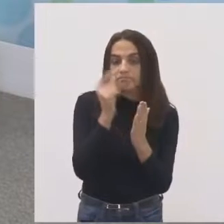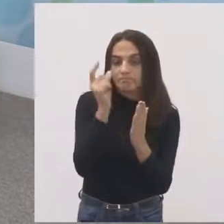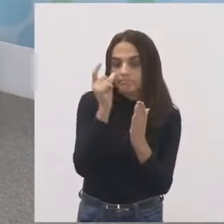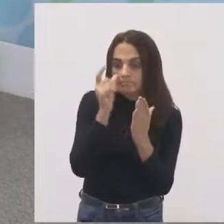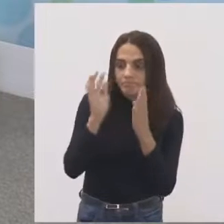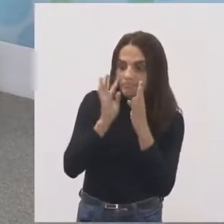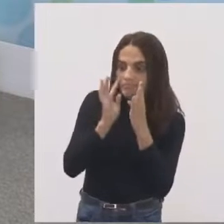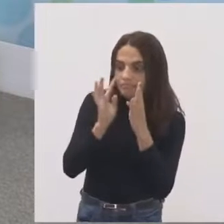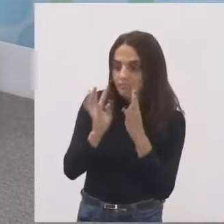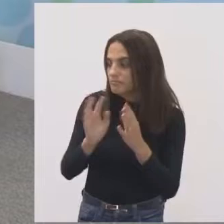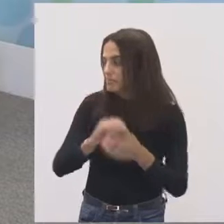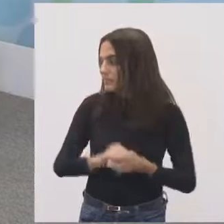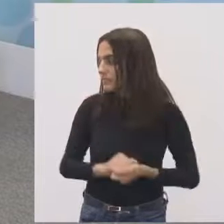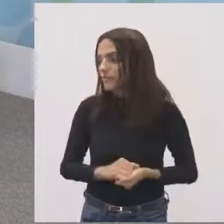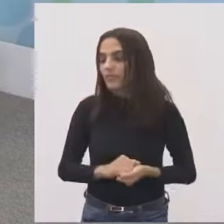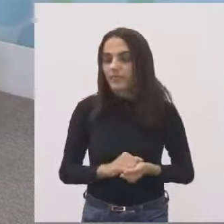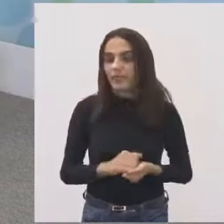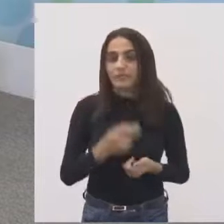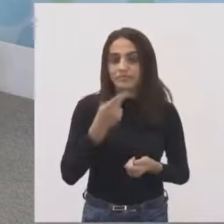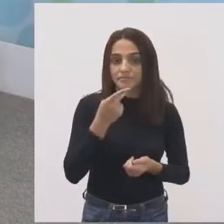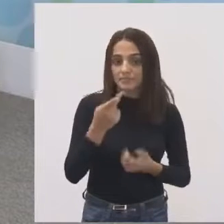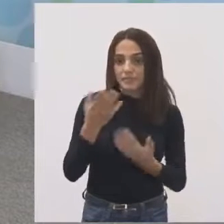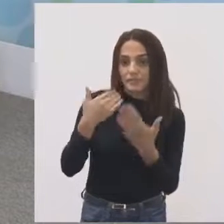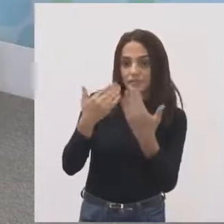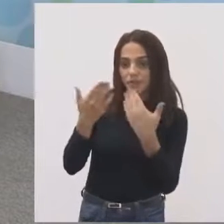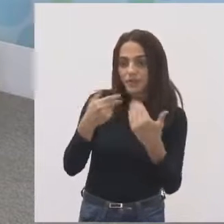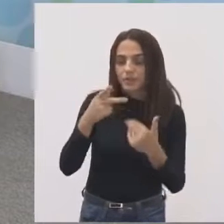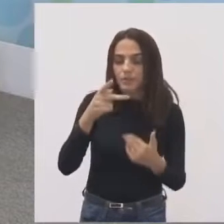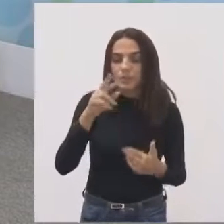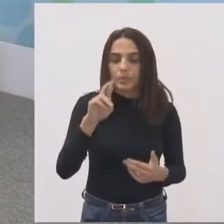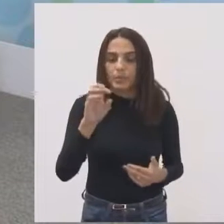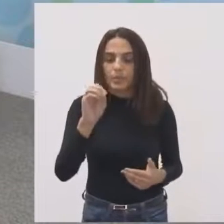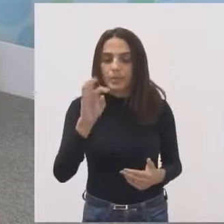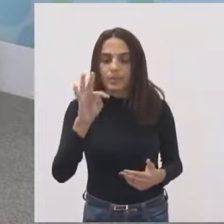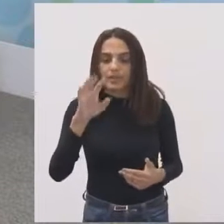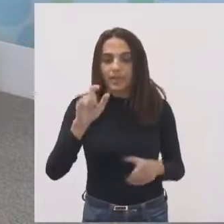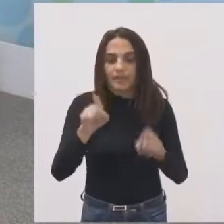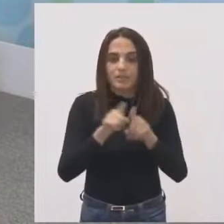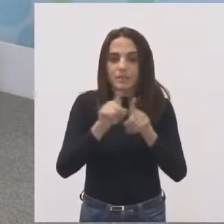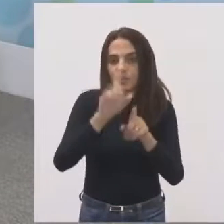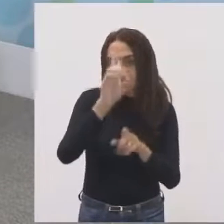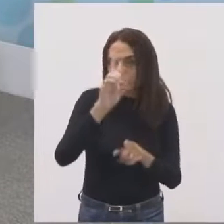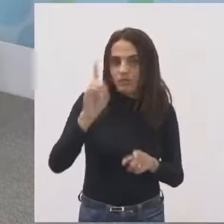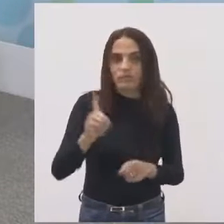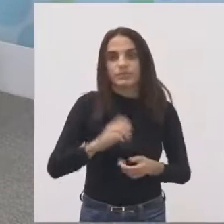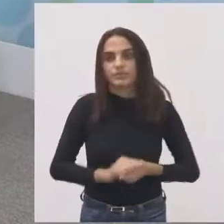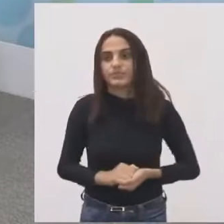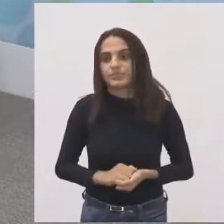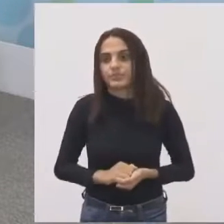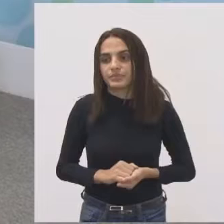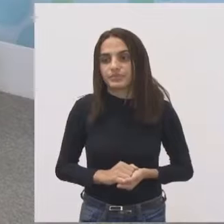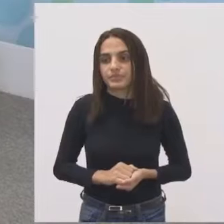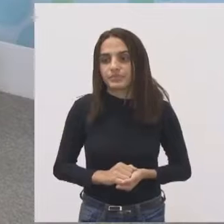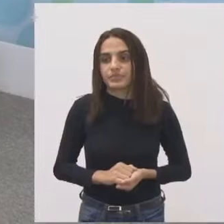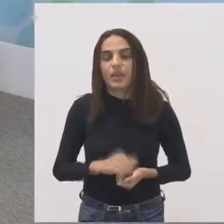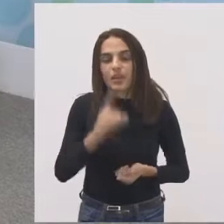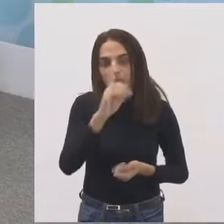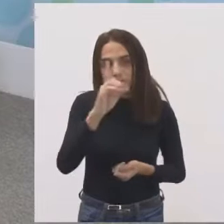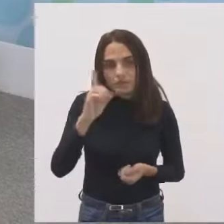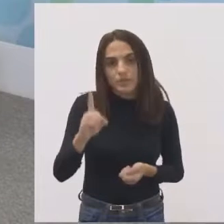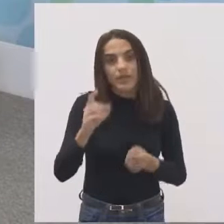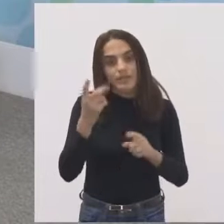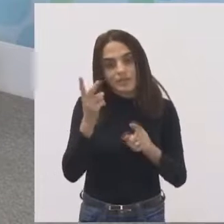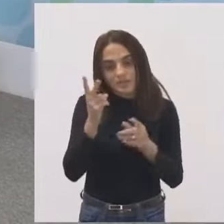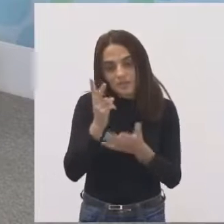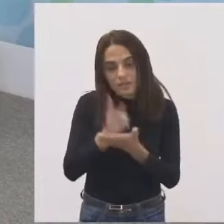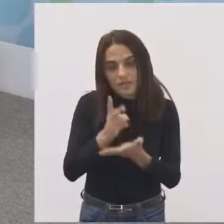Sim, então é exatamente isso que eu converso com os meus protecs, com os meus professores, com os meus diretores. tomar, e até com o pessoal da diretoria, sempre tomar,